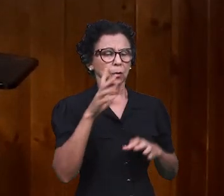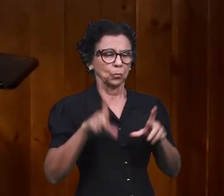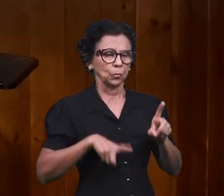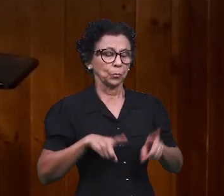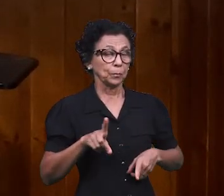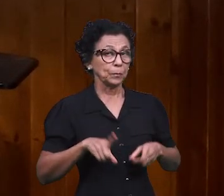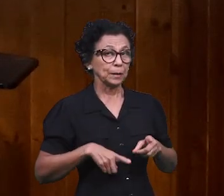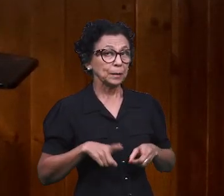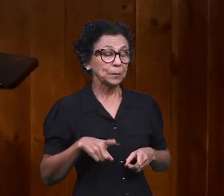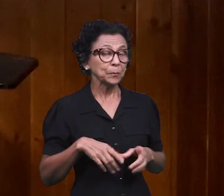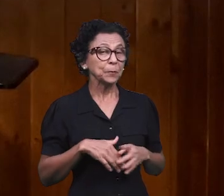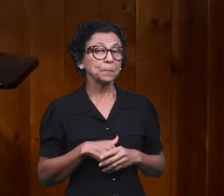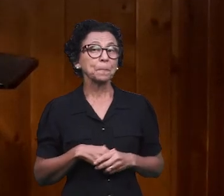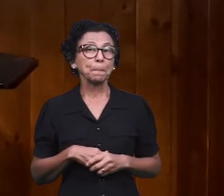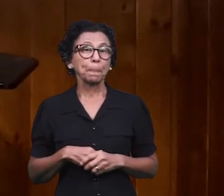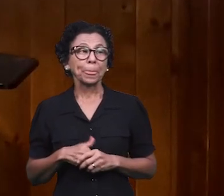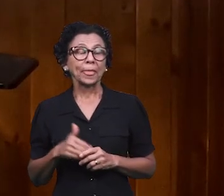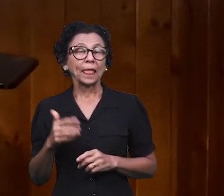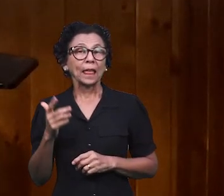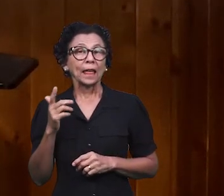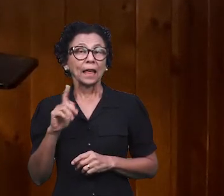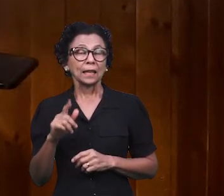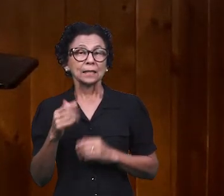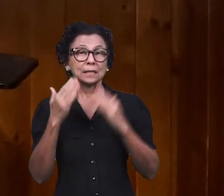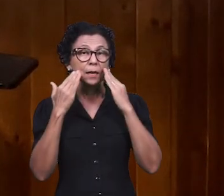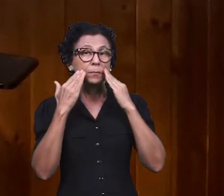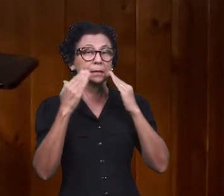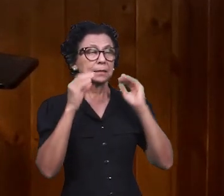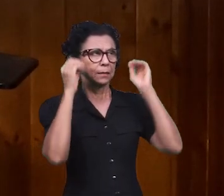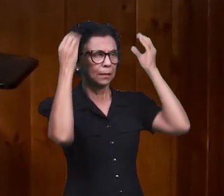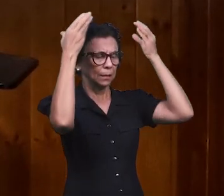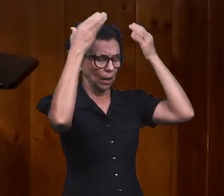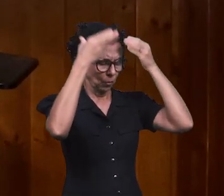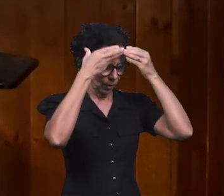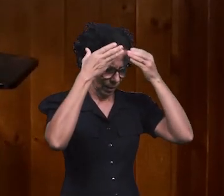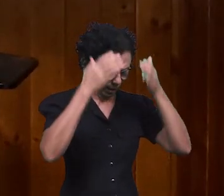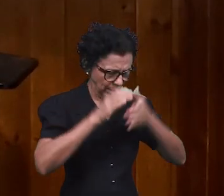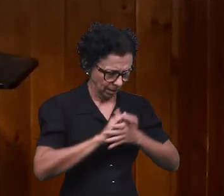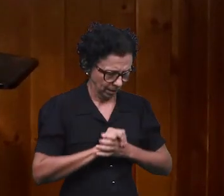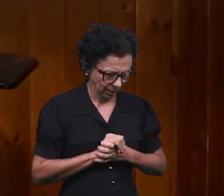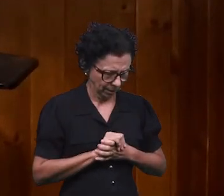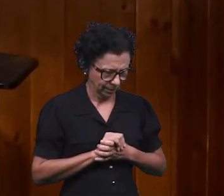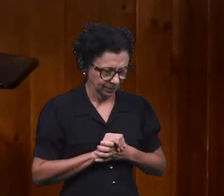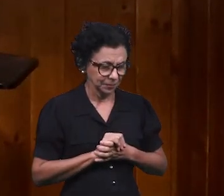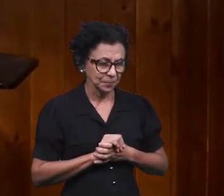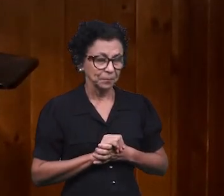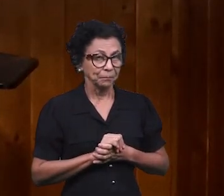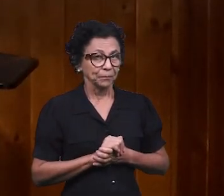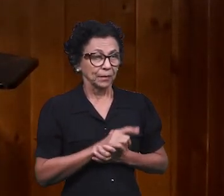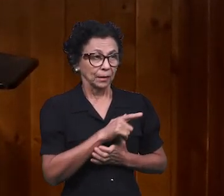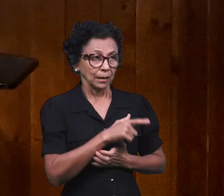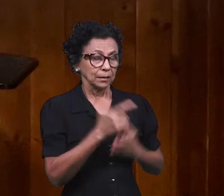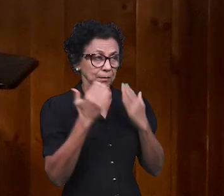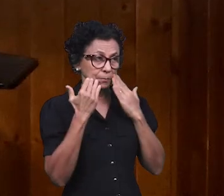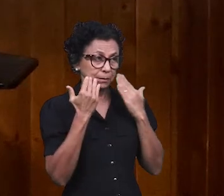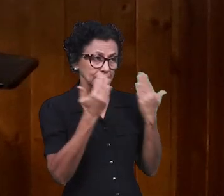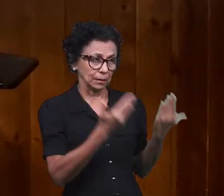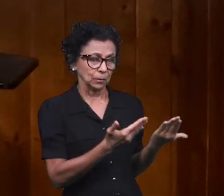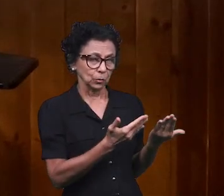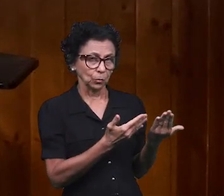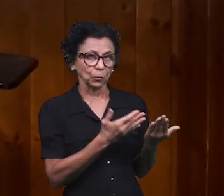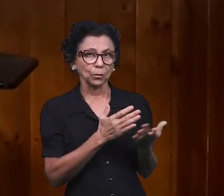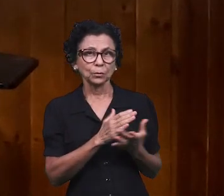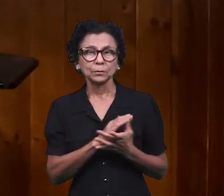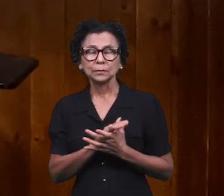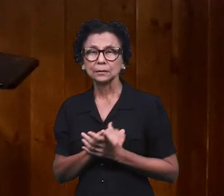ela consegue graça diante do rei, e ela sabe o dia por que ela estava ali, que foi para